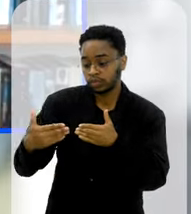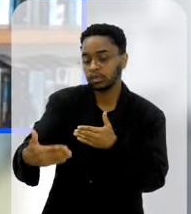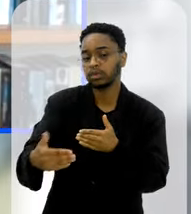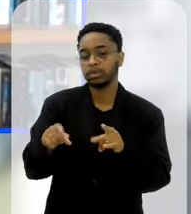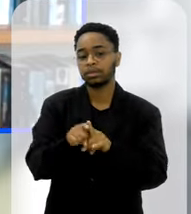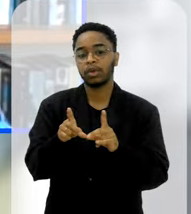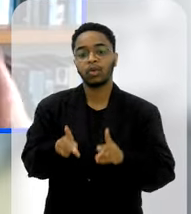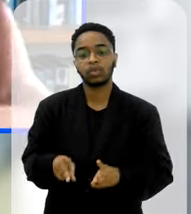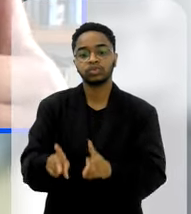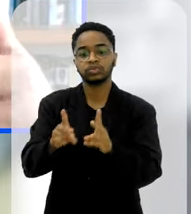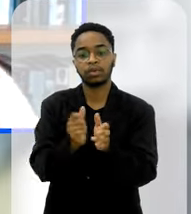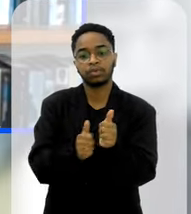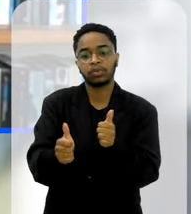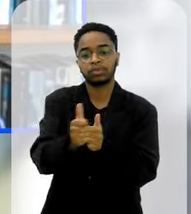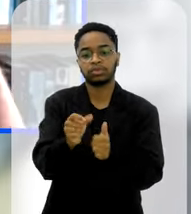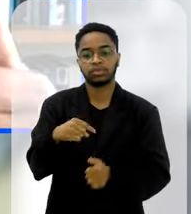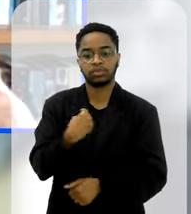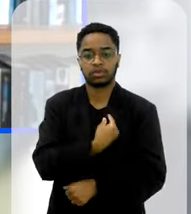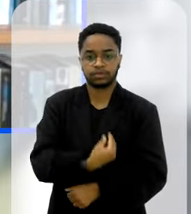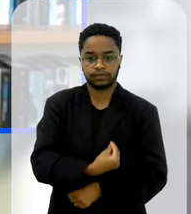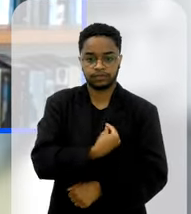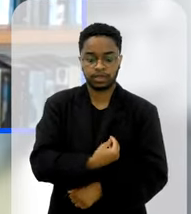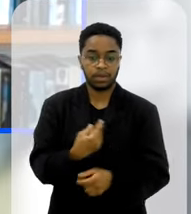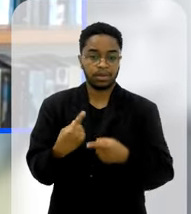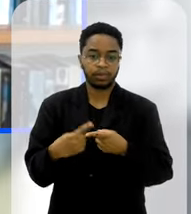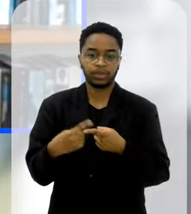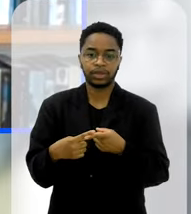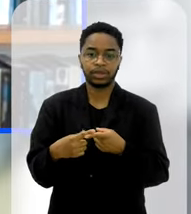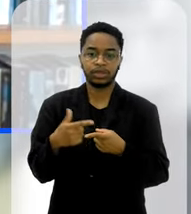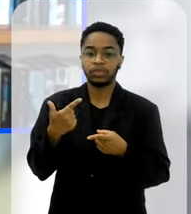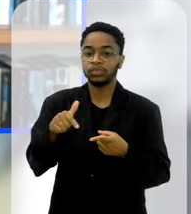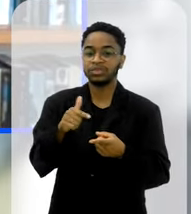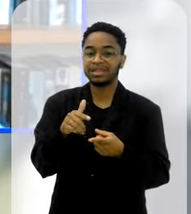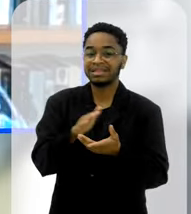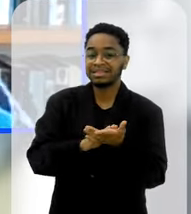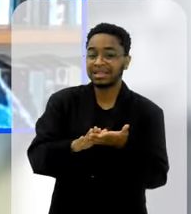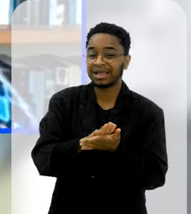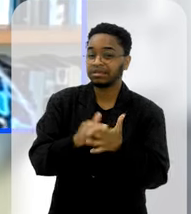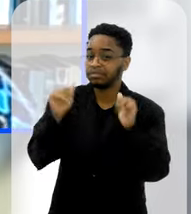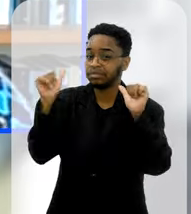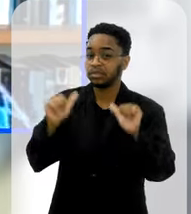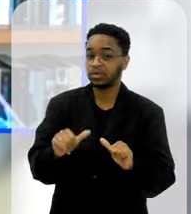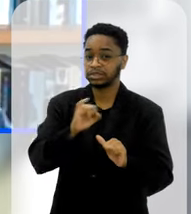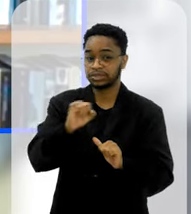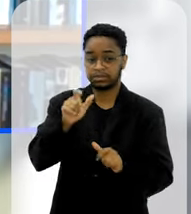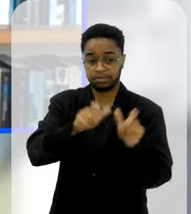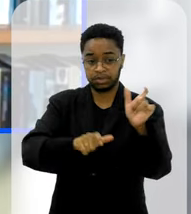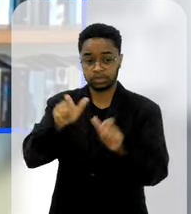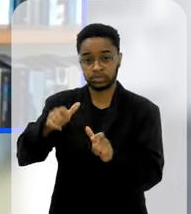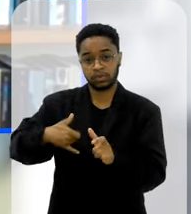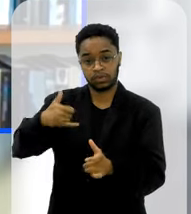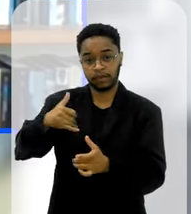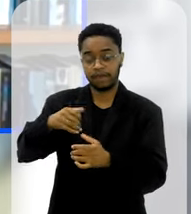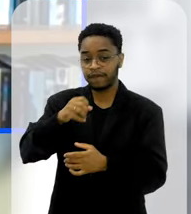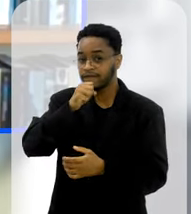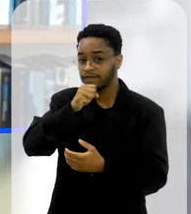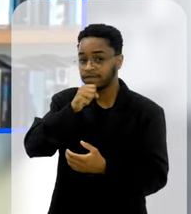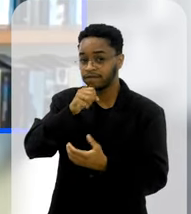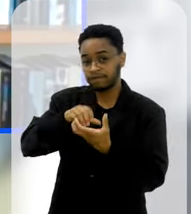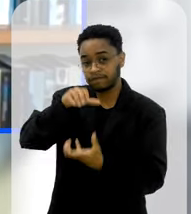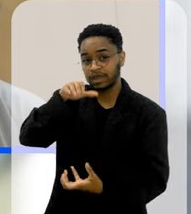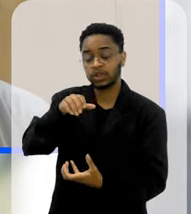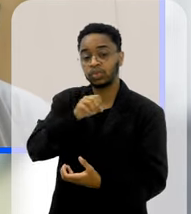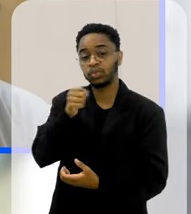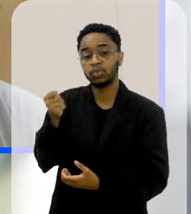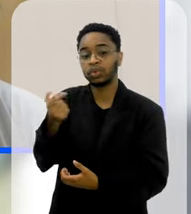desejamos viver muito e continuar protagonistas das nossas vidas, porque não há nada mais devastador para quem